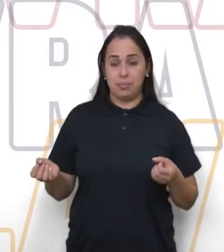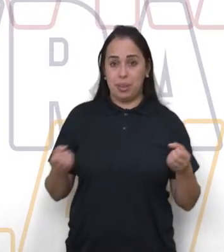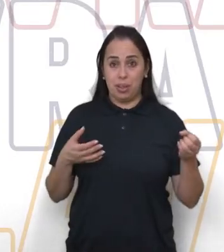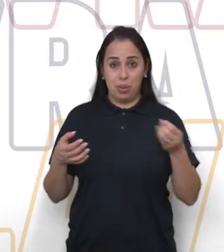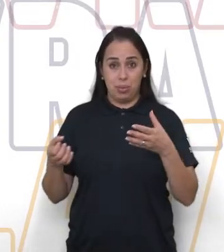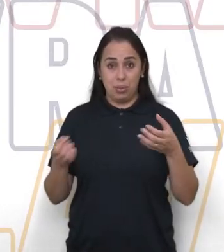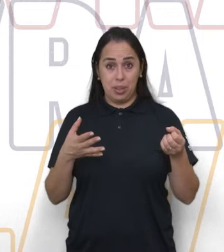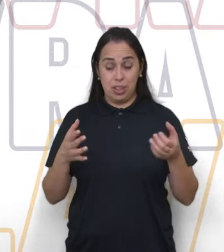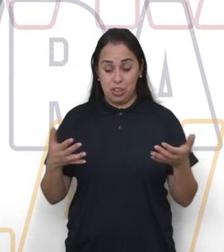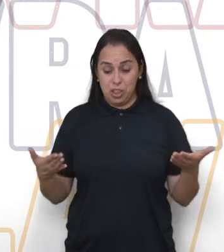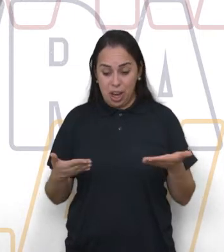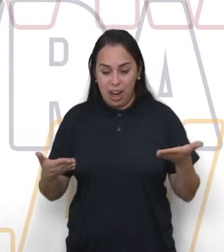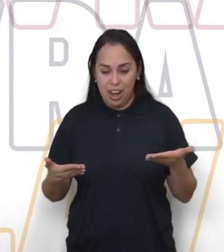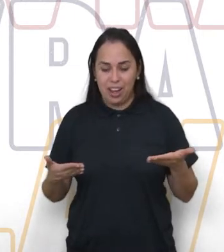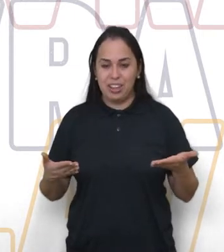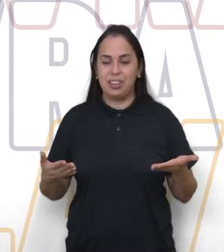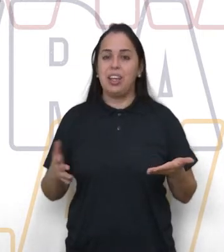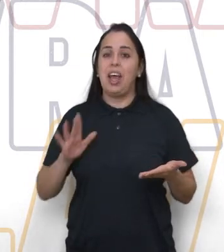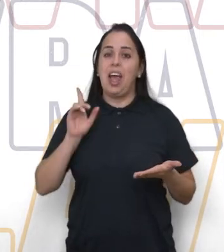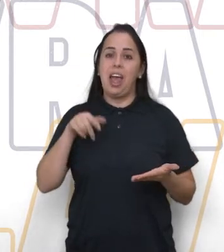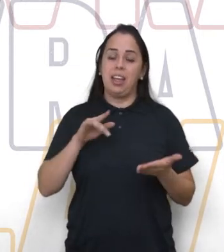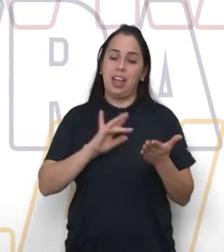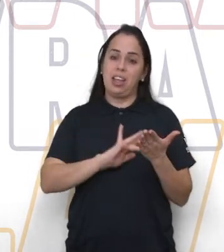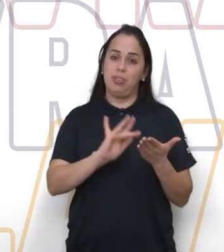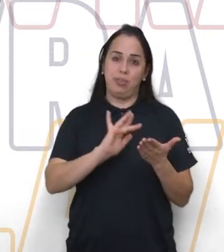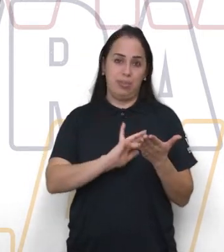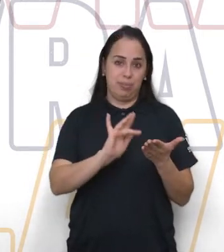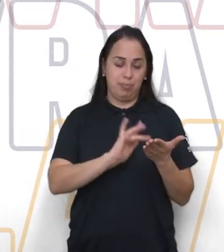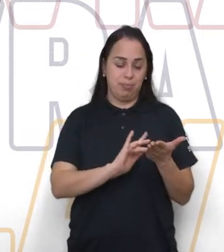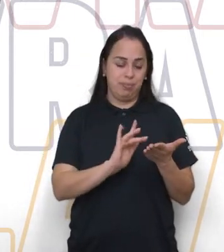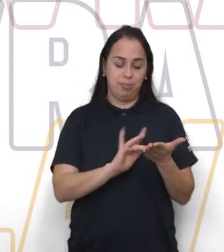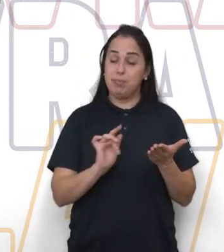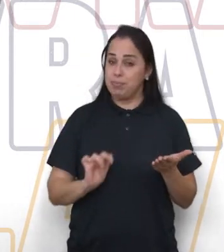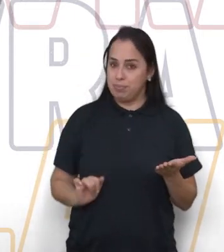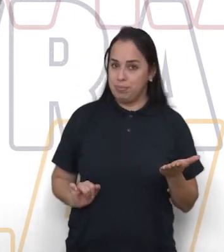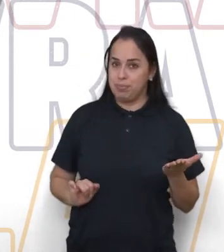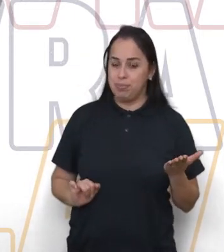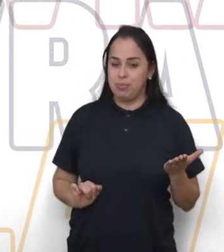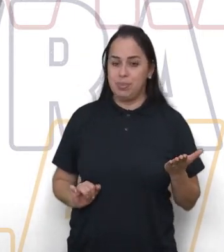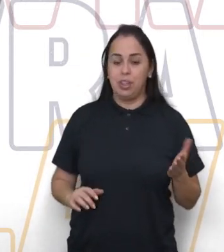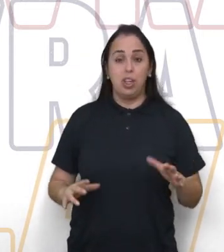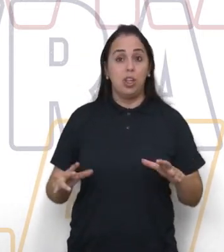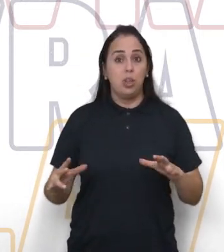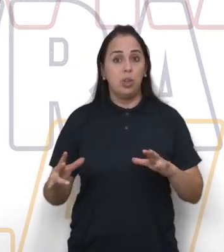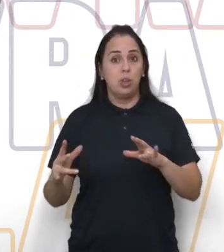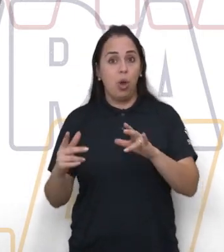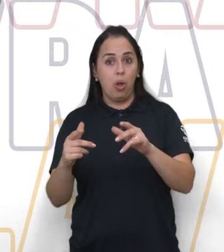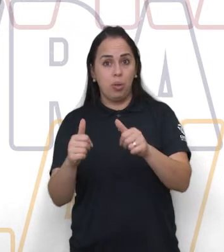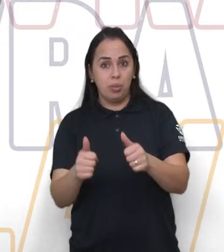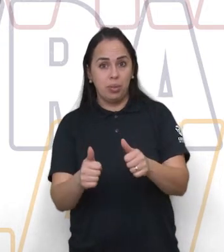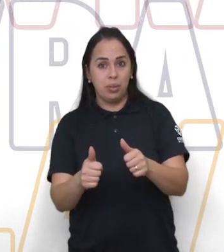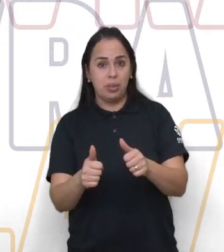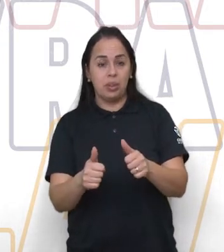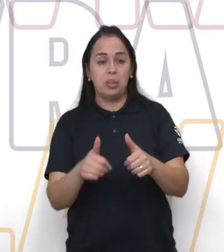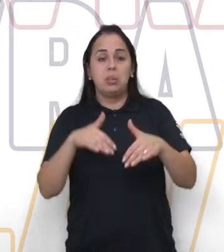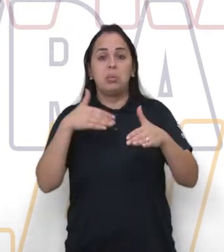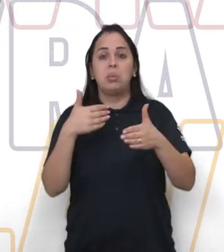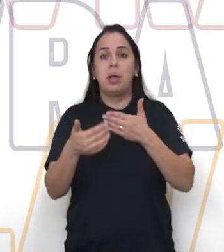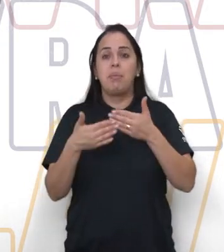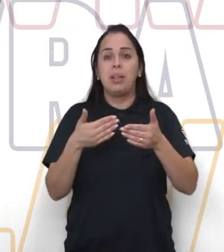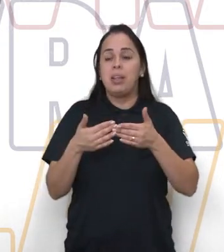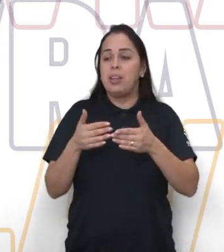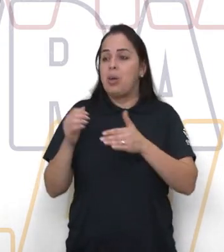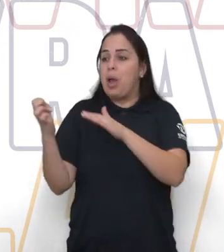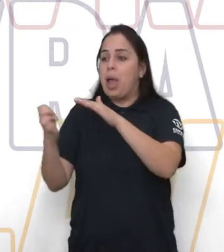que já está acontecendo é da digitalização né então todo mundo independente do